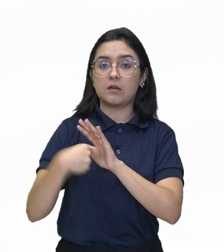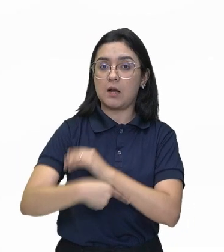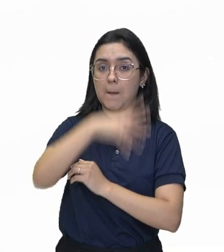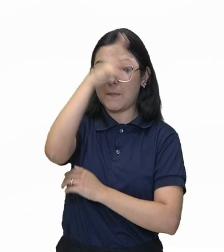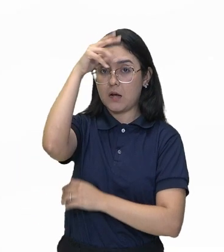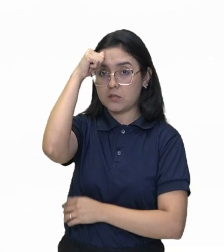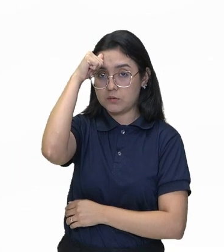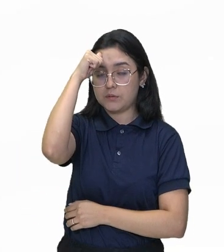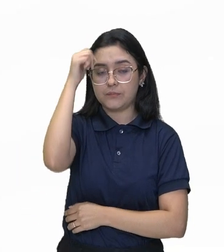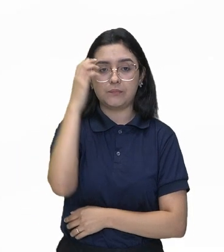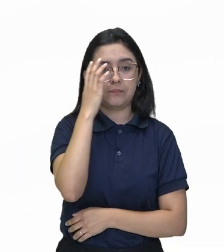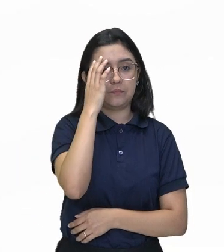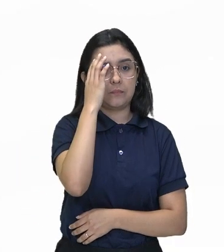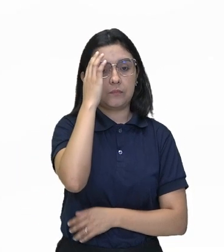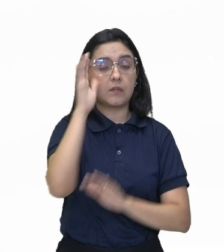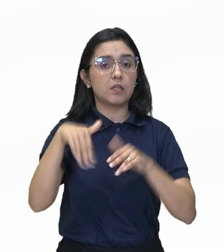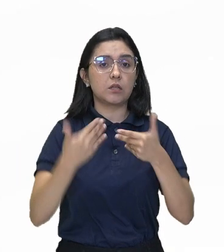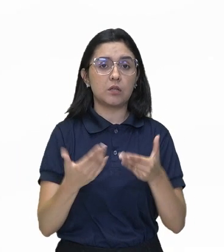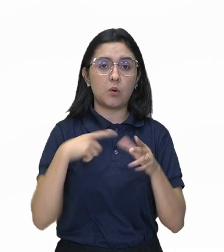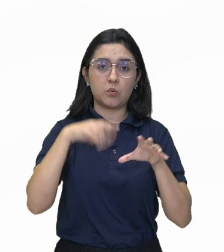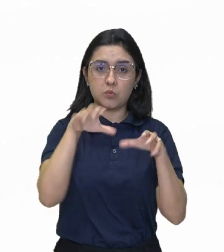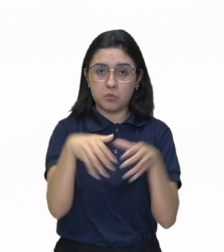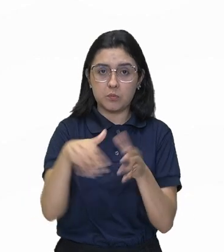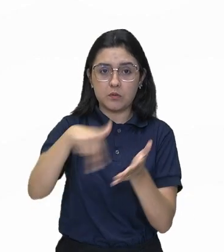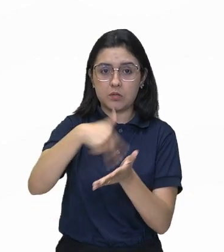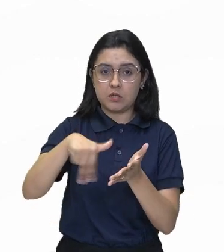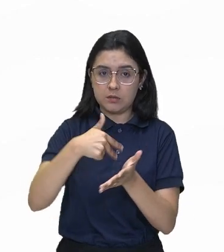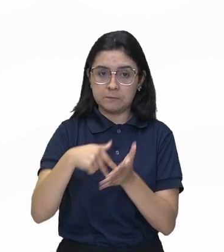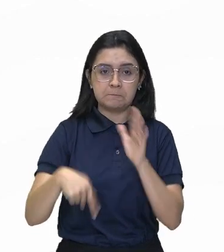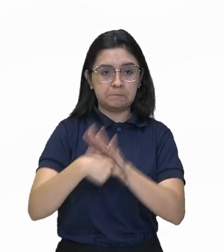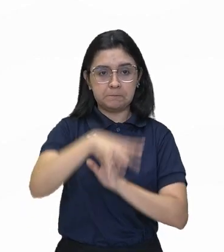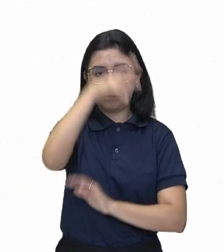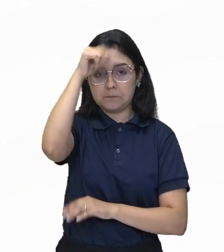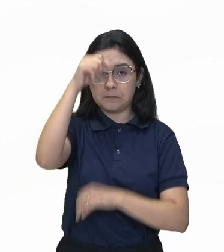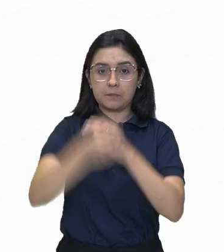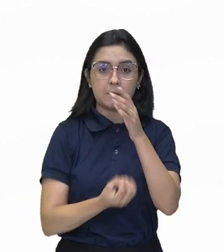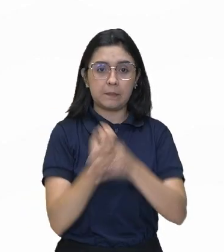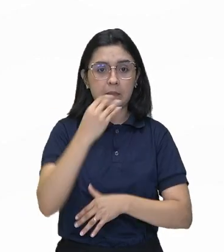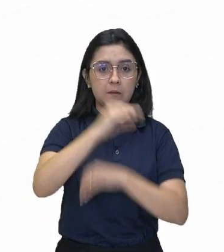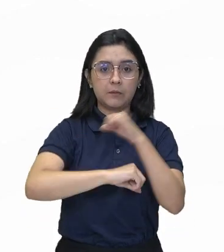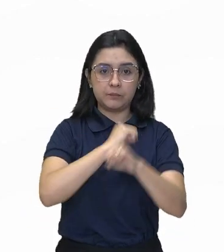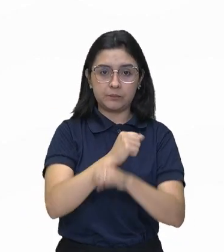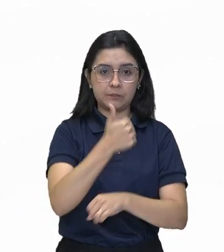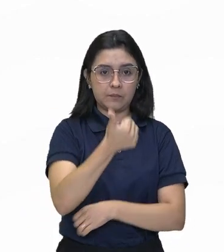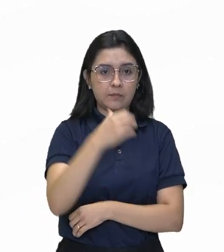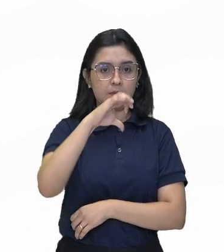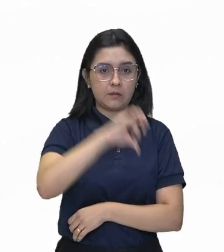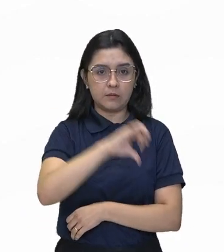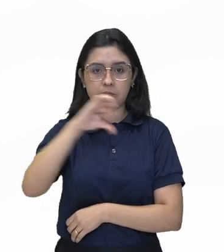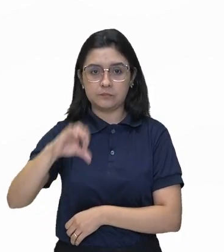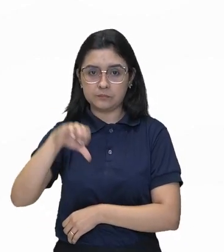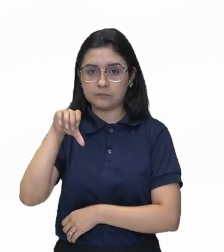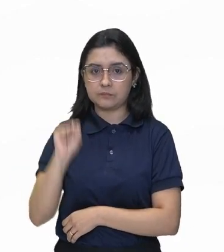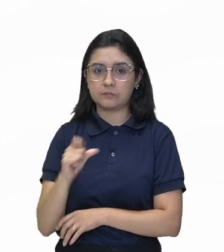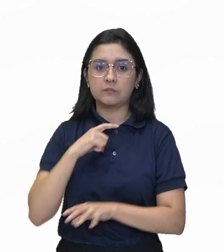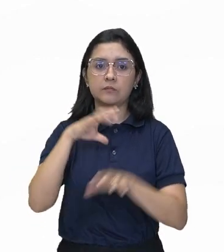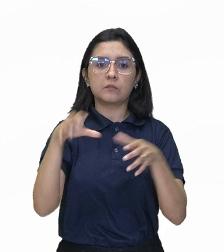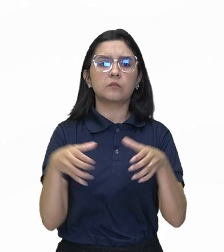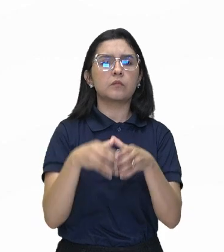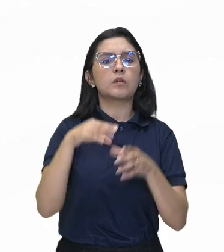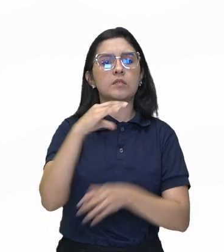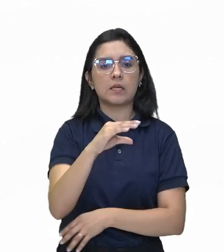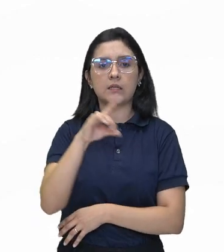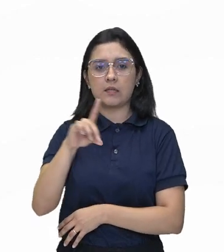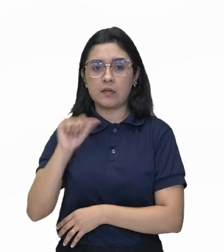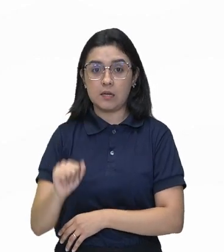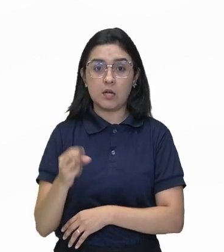o corpo de dança do Amazonas, criado em 1998, o corpo de dança do Amazonas, que é o CDA, foi